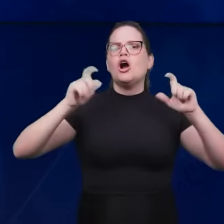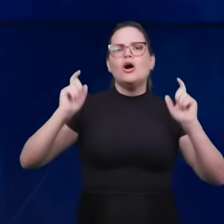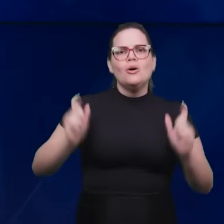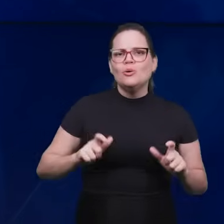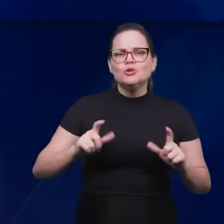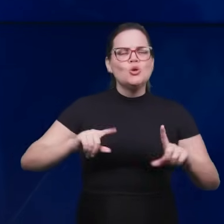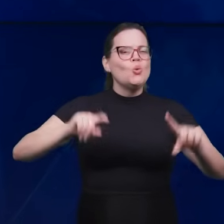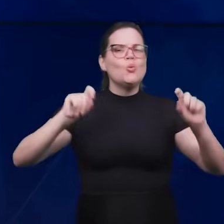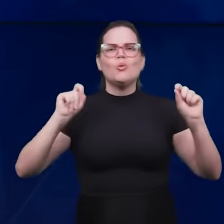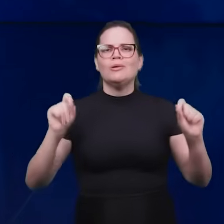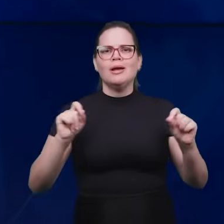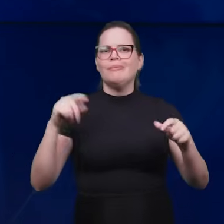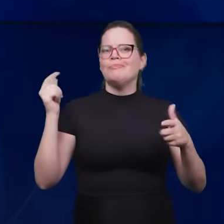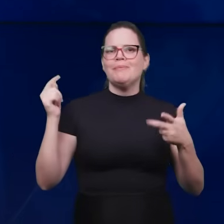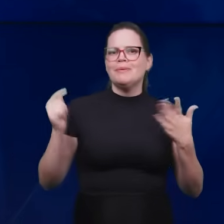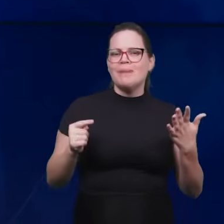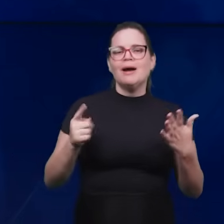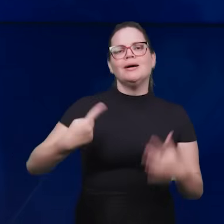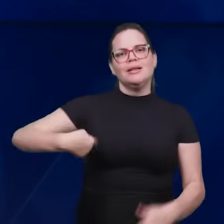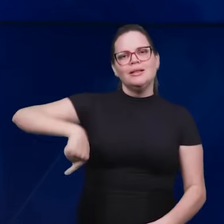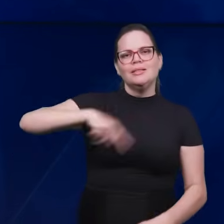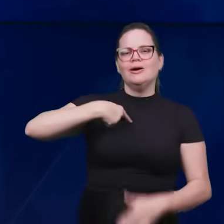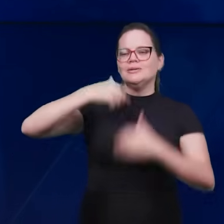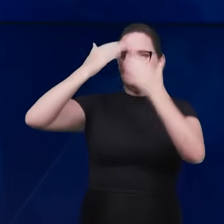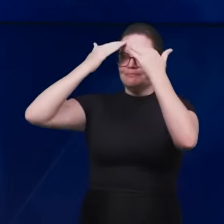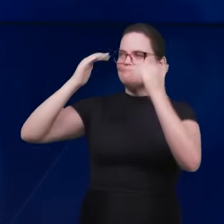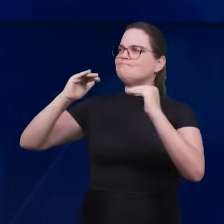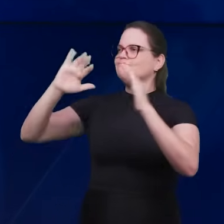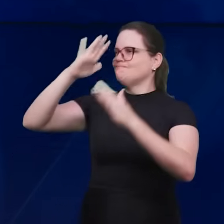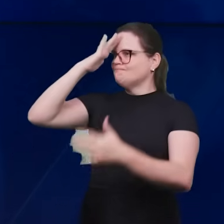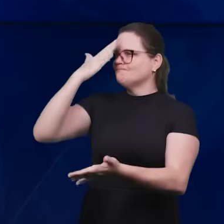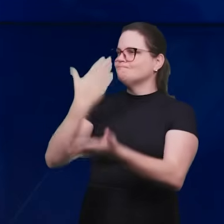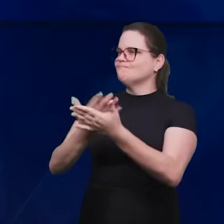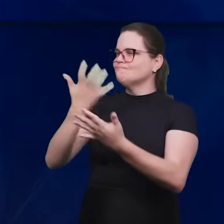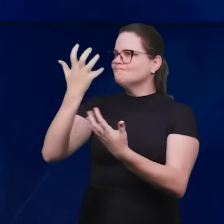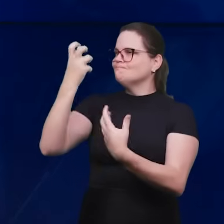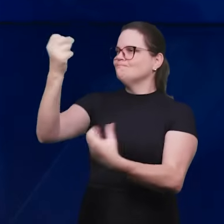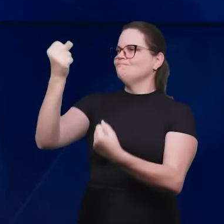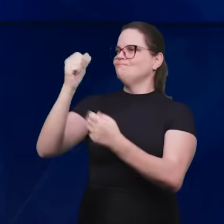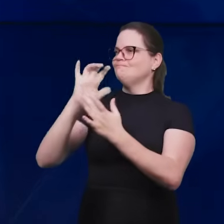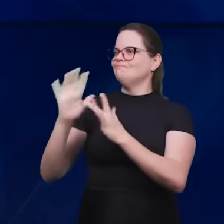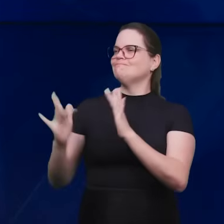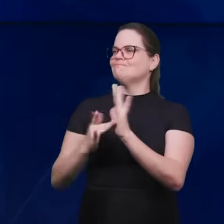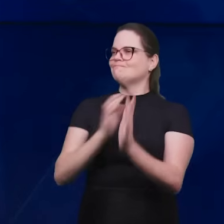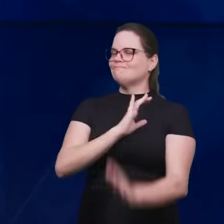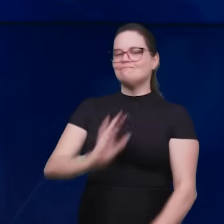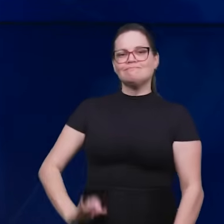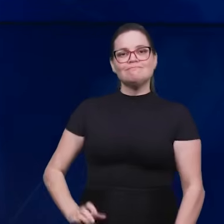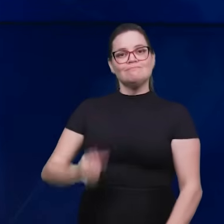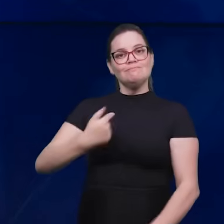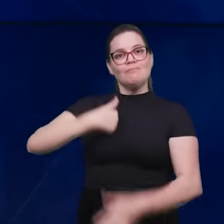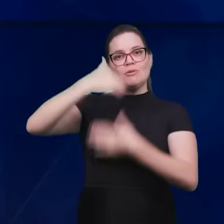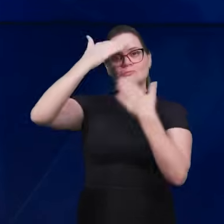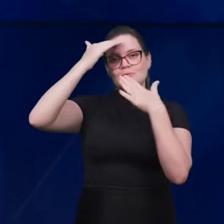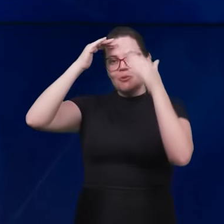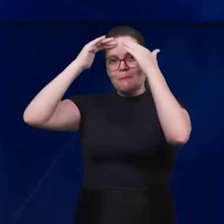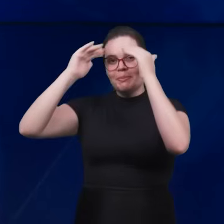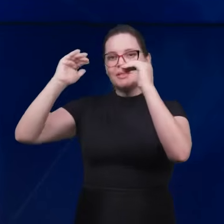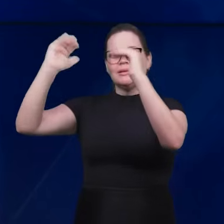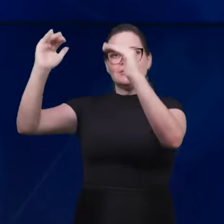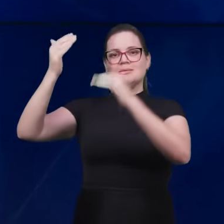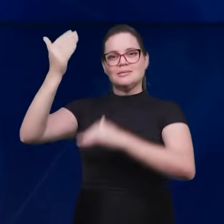destino. E cabe a nós, como servos e crentes no Senhor Jesus, seguir as